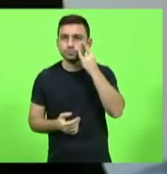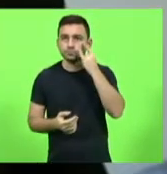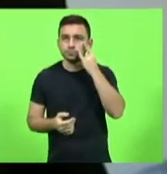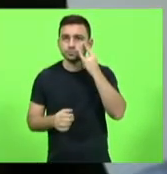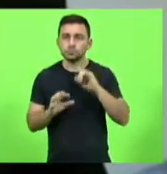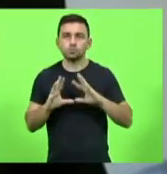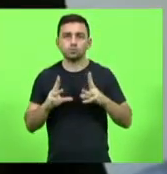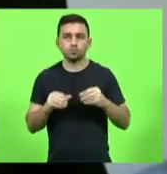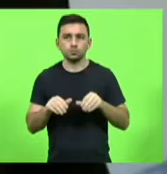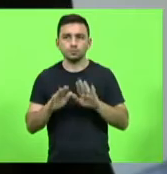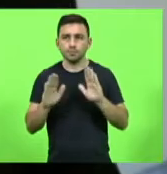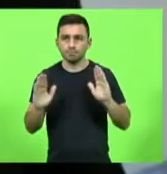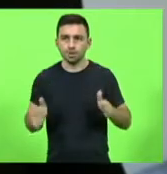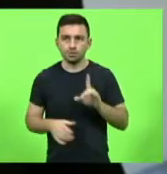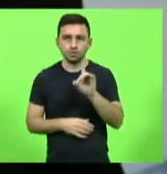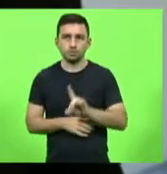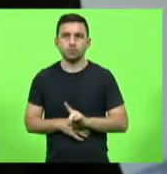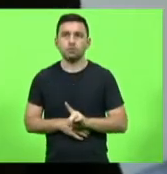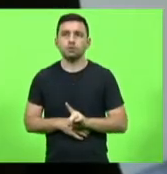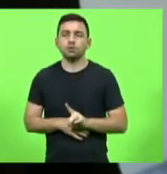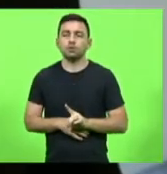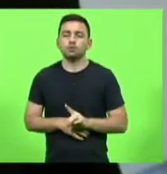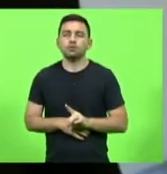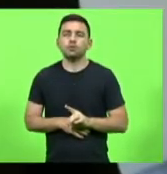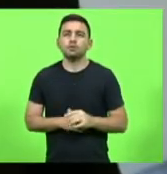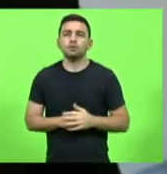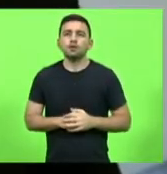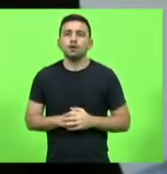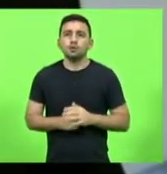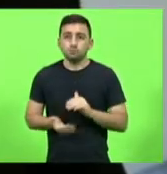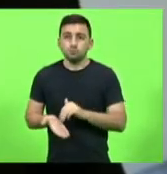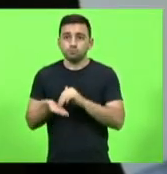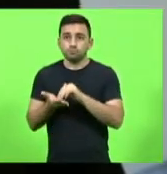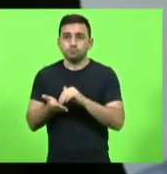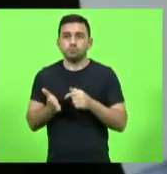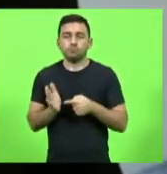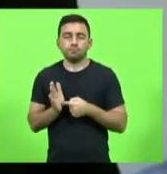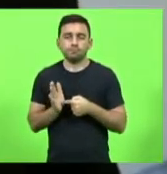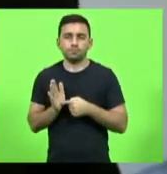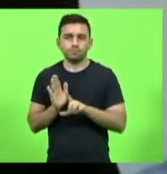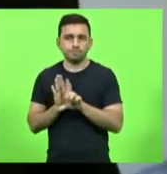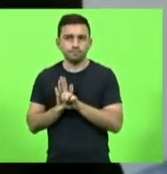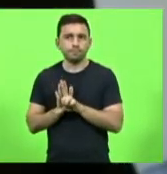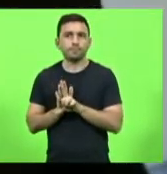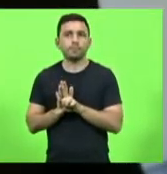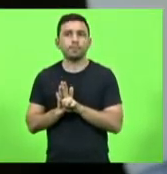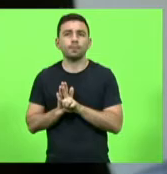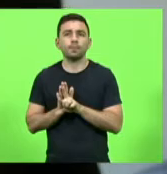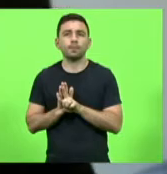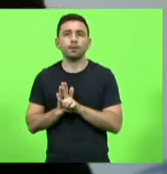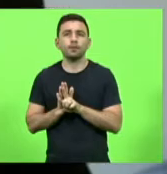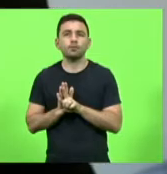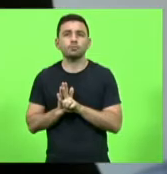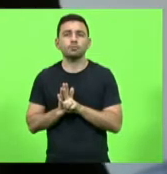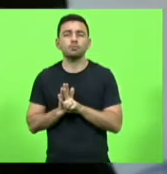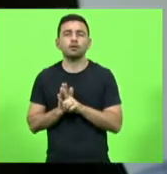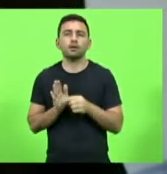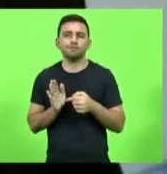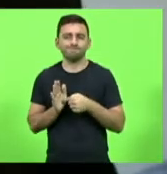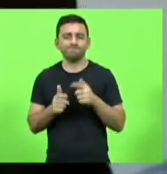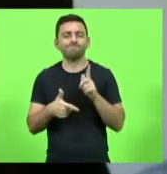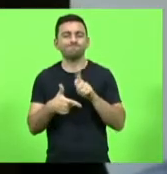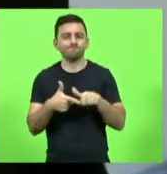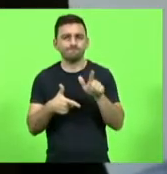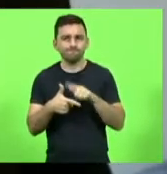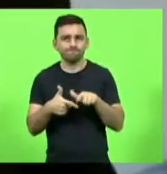diretora, os nobres colegas. Esta moção legislativa, ela faz jus diante de uma problemática que